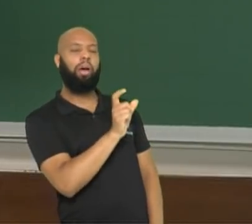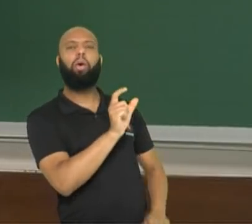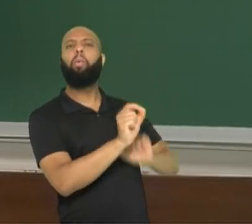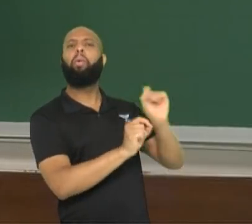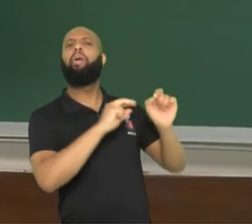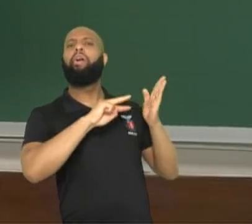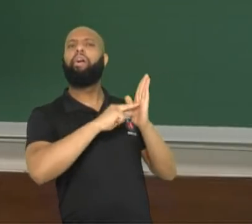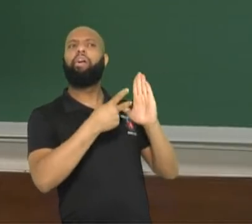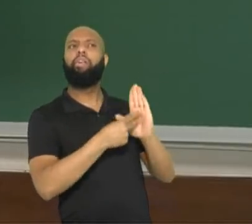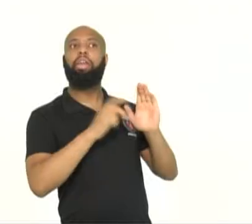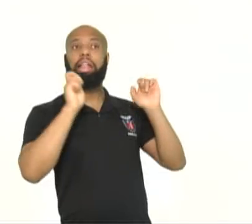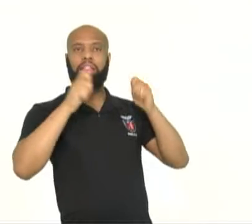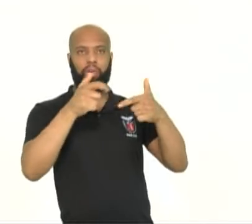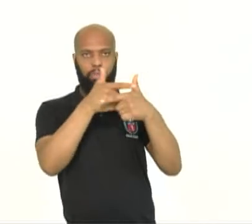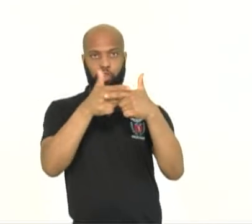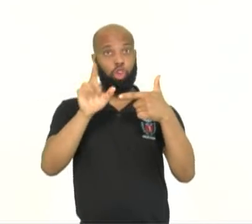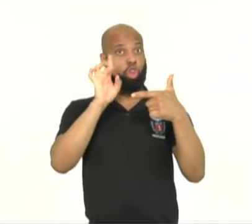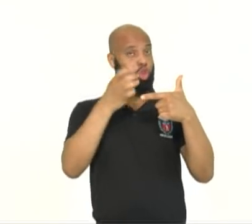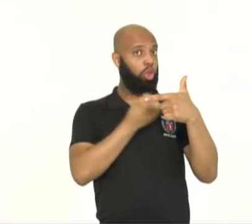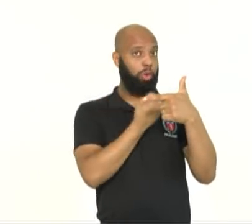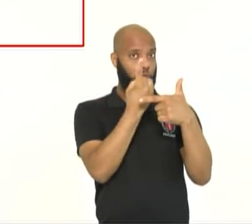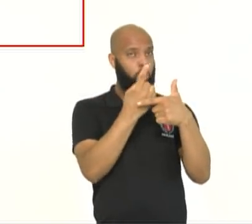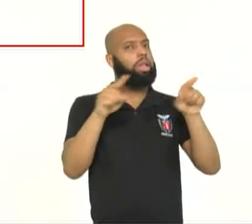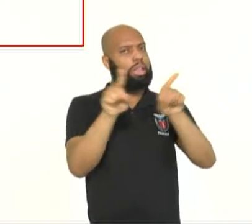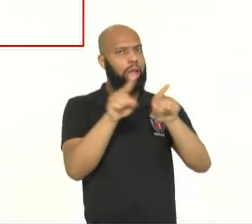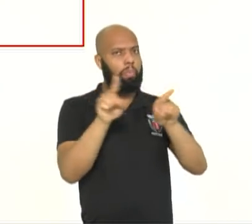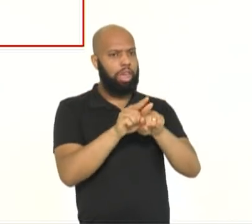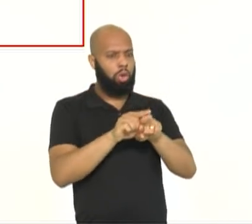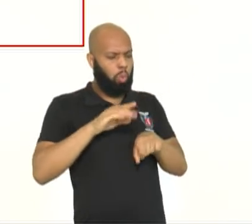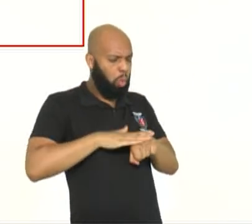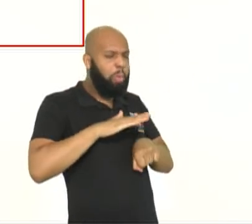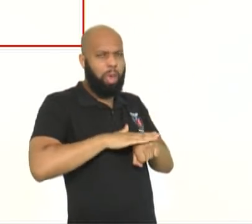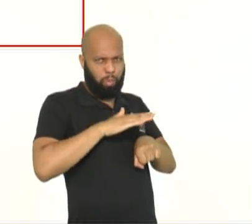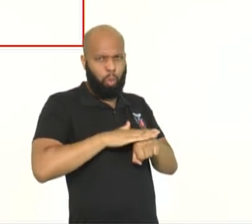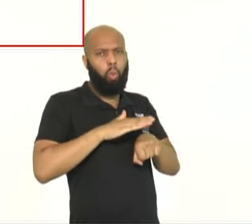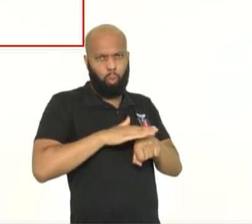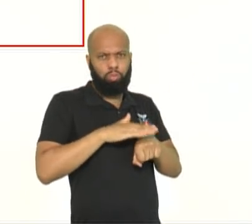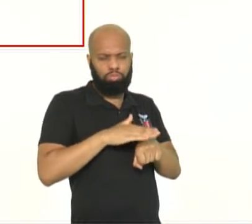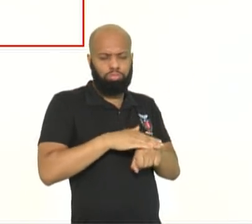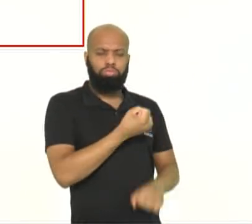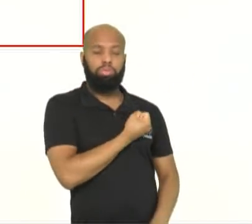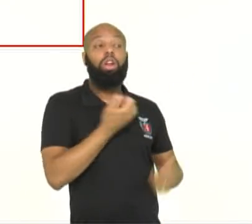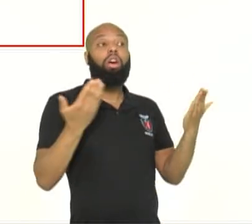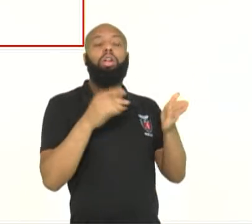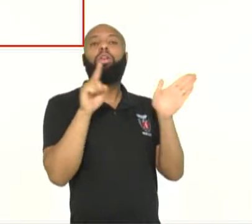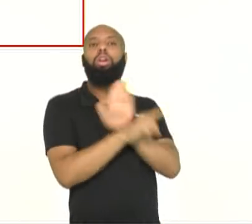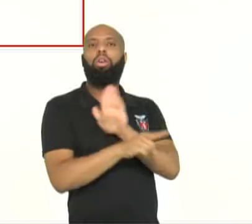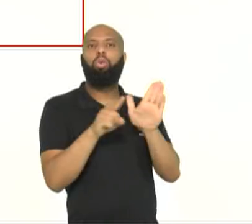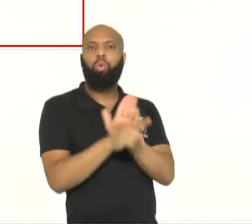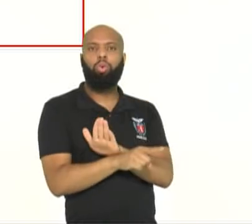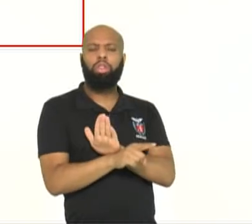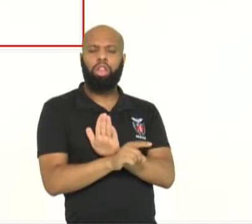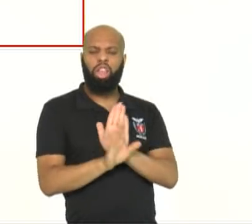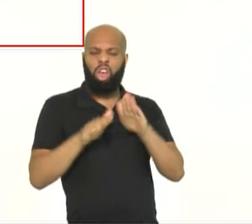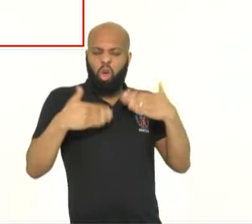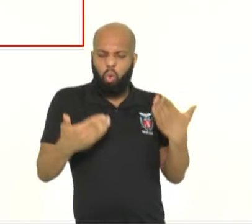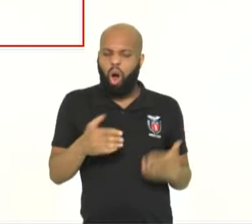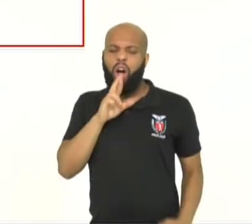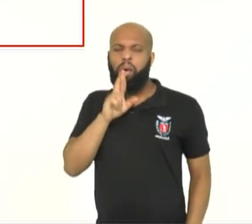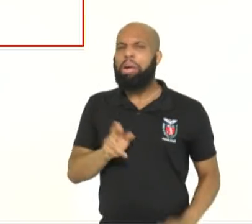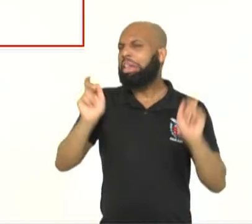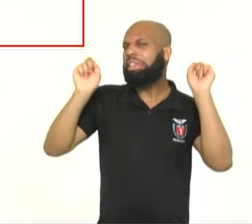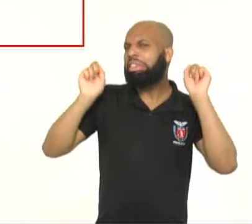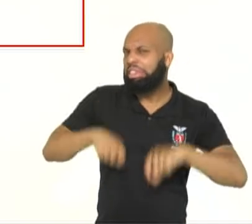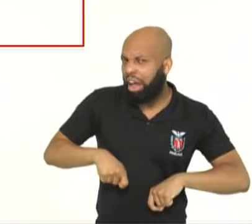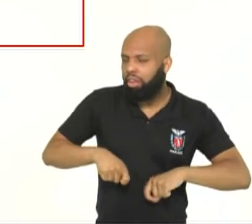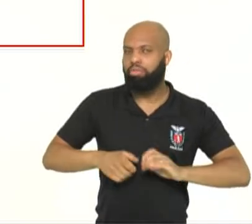primo é aquele que é dividido apenas por 1 e por ele mesmo. A primeira pergunta é: quantos são os resultados